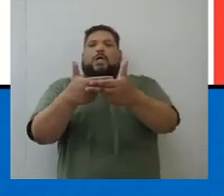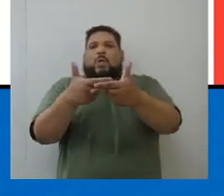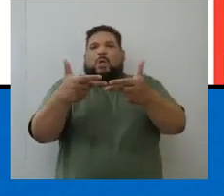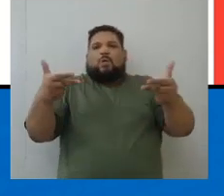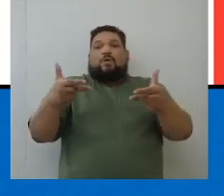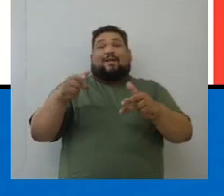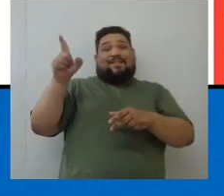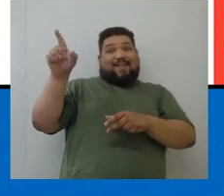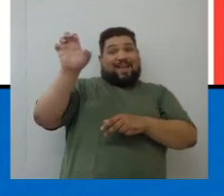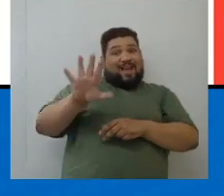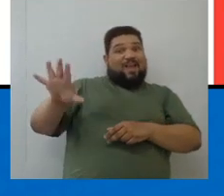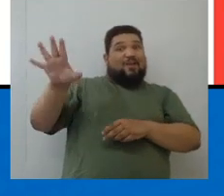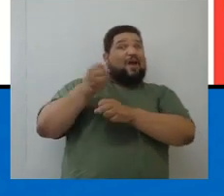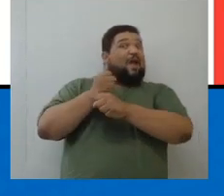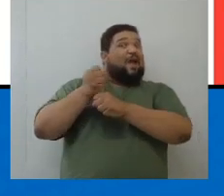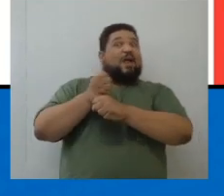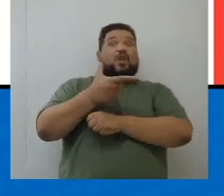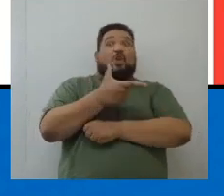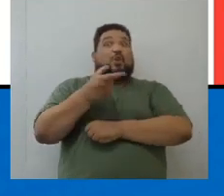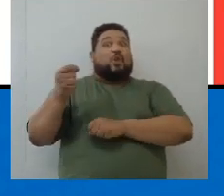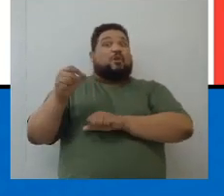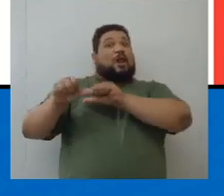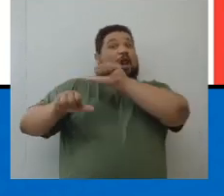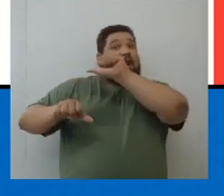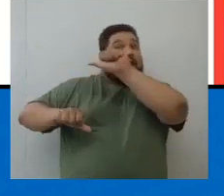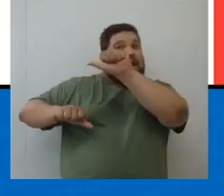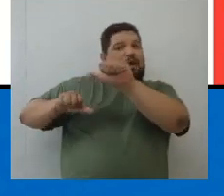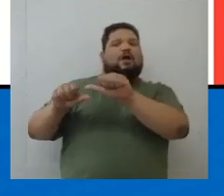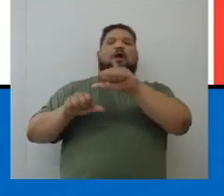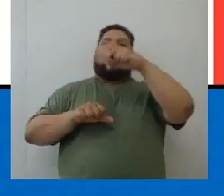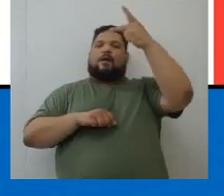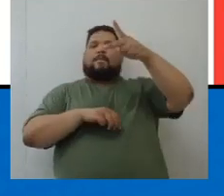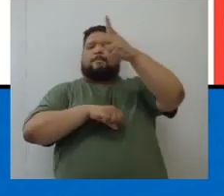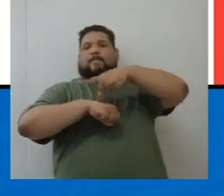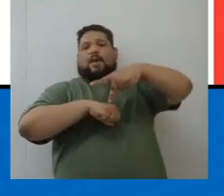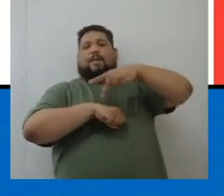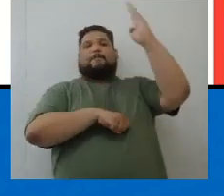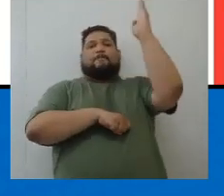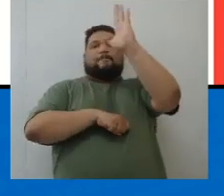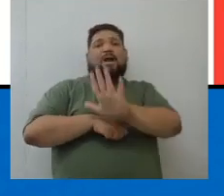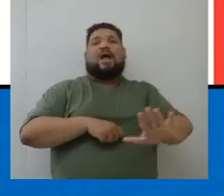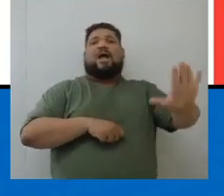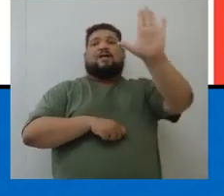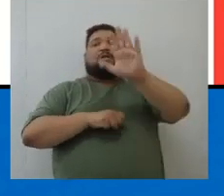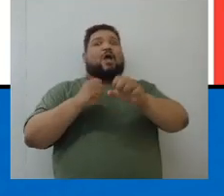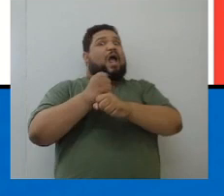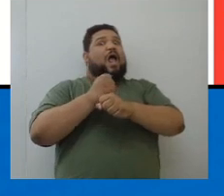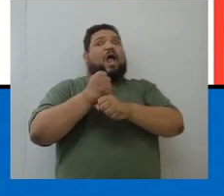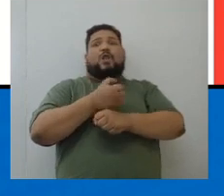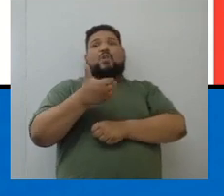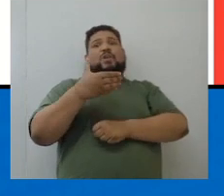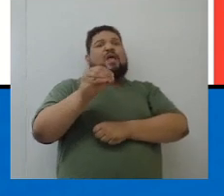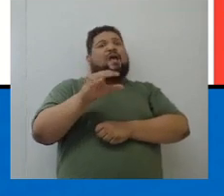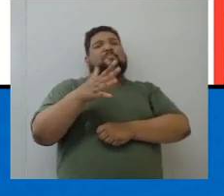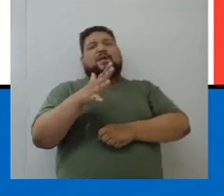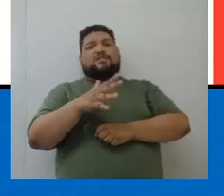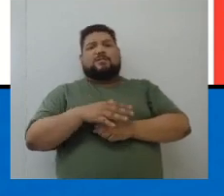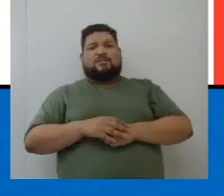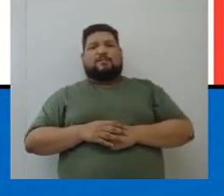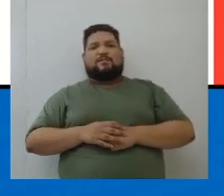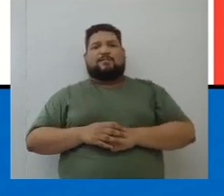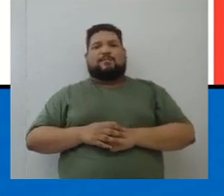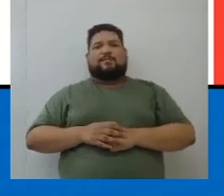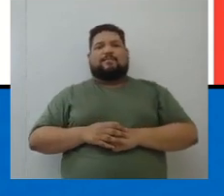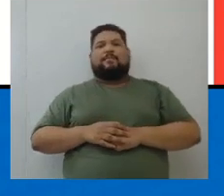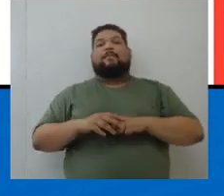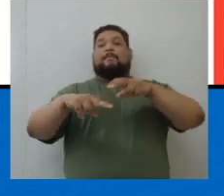quase 200 anos para promover no seu espaço, nós vivenciamos em algumas décadas, tá? E aí a gente